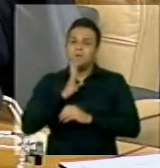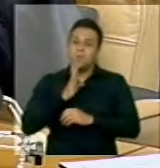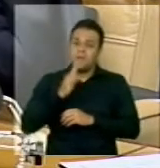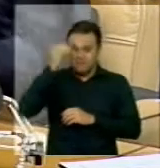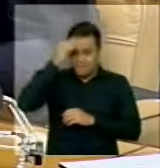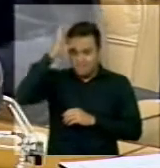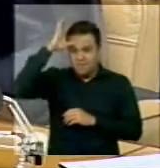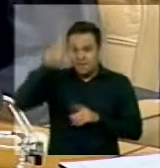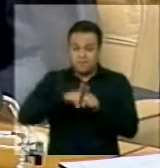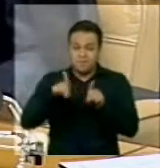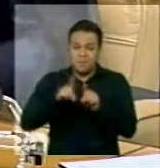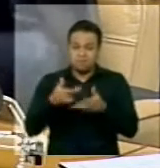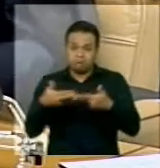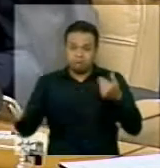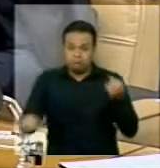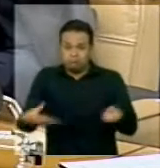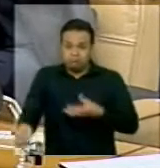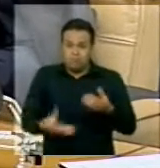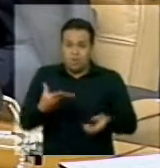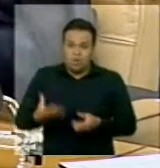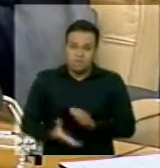conhecimentos, inovações e práticas